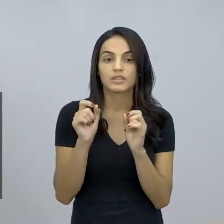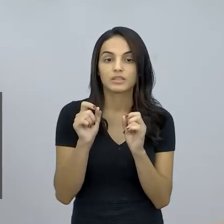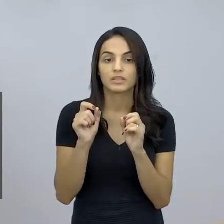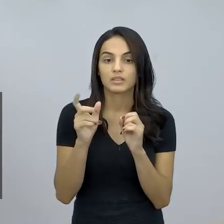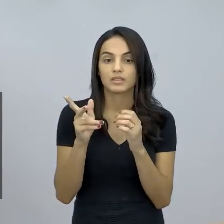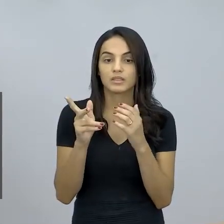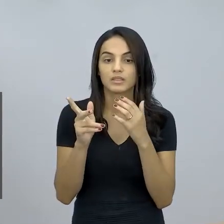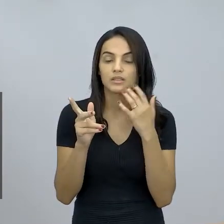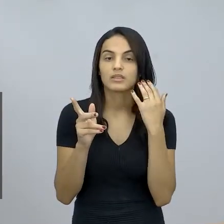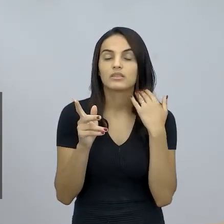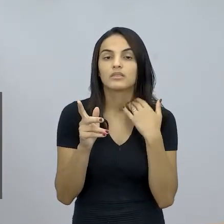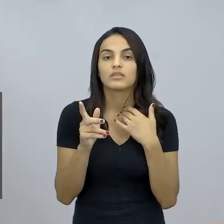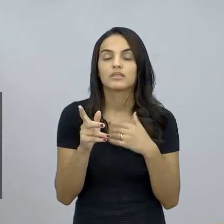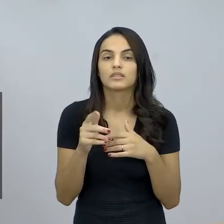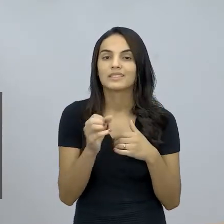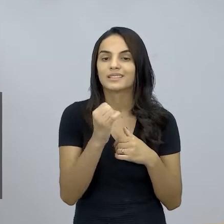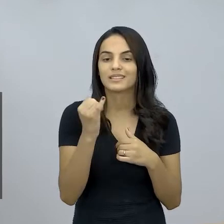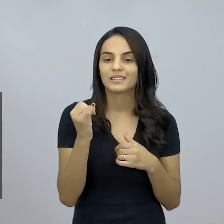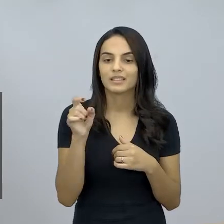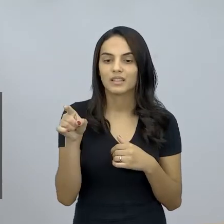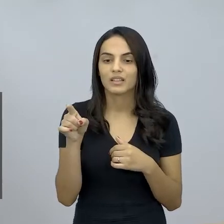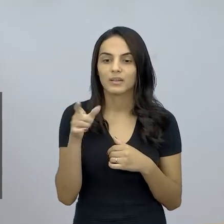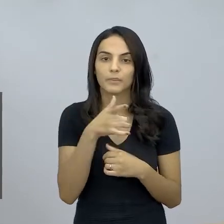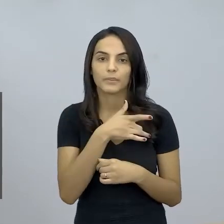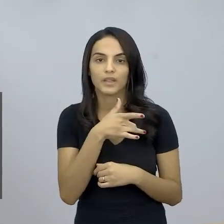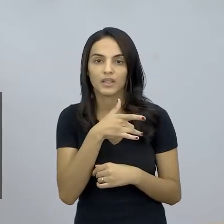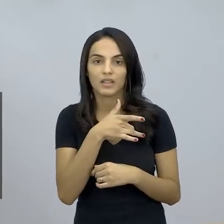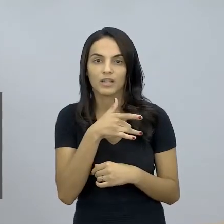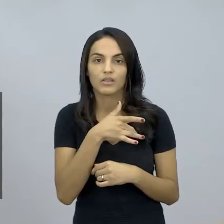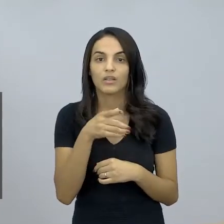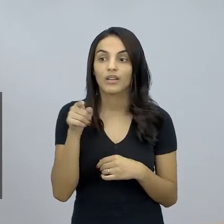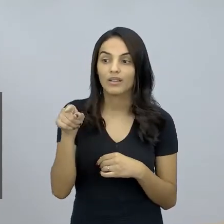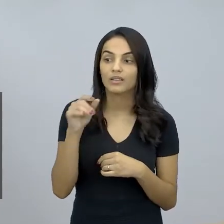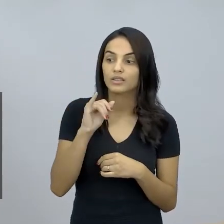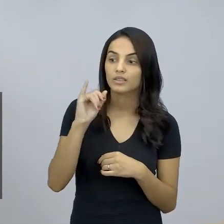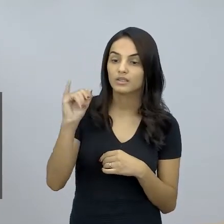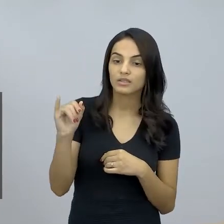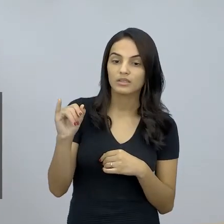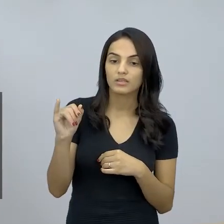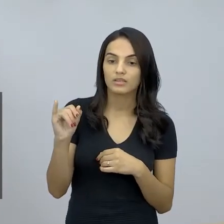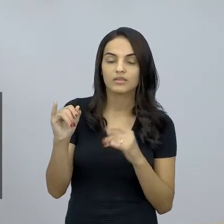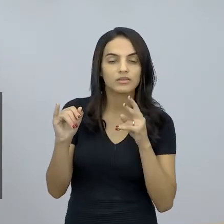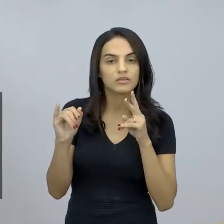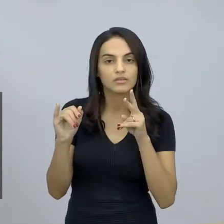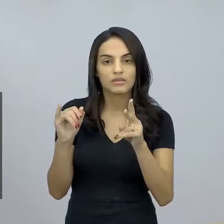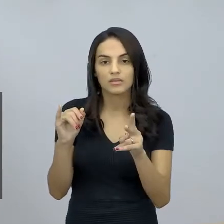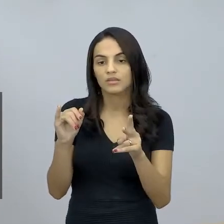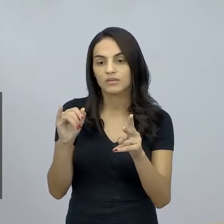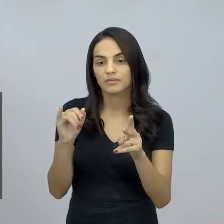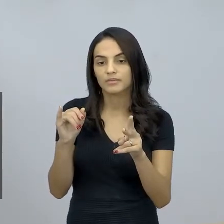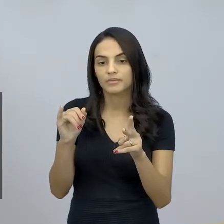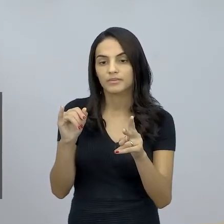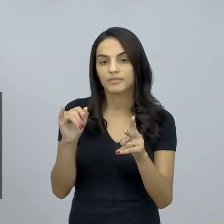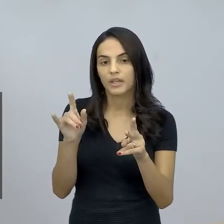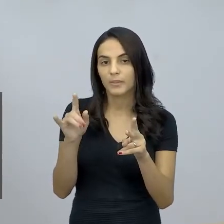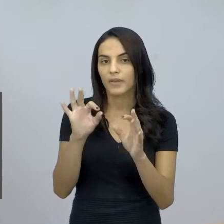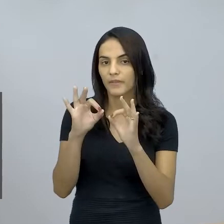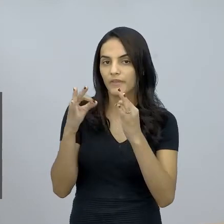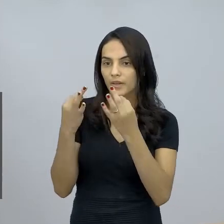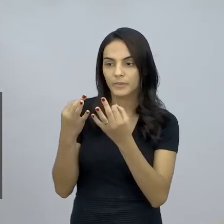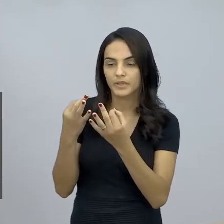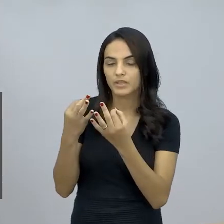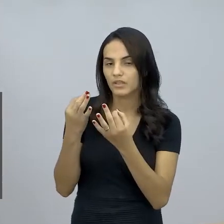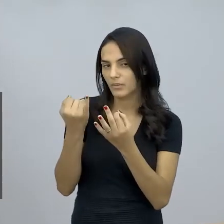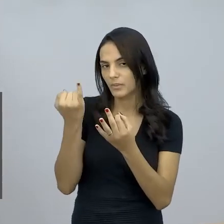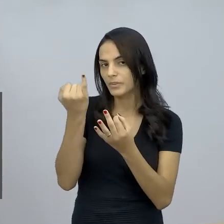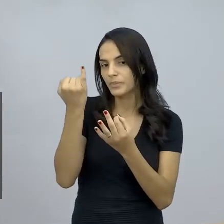forçar o aluno ou não? Se ele tiver receio, ele sempre tem que dizer assim para a família. Isso